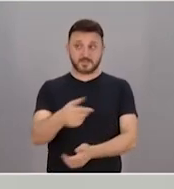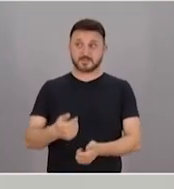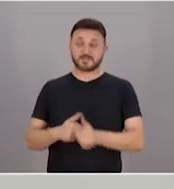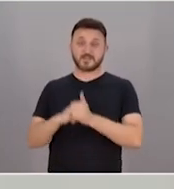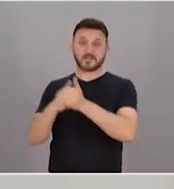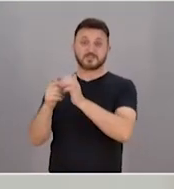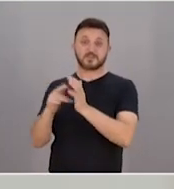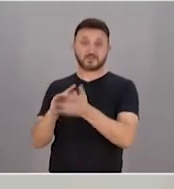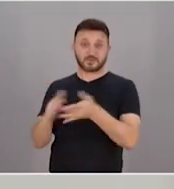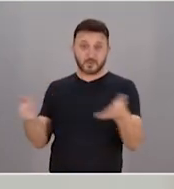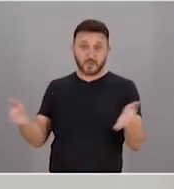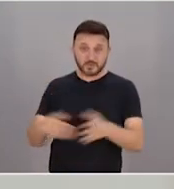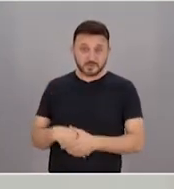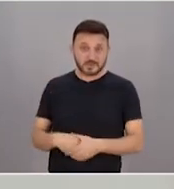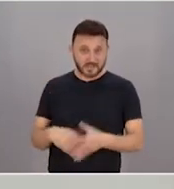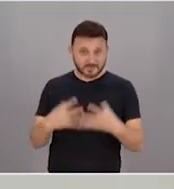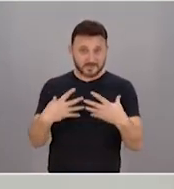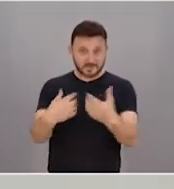hoje?